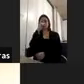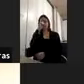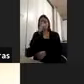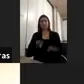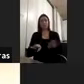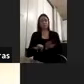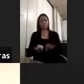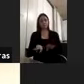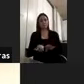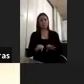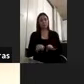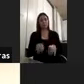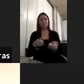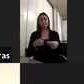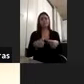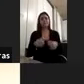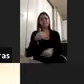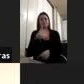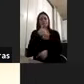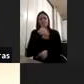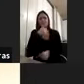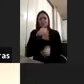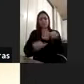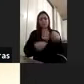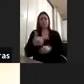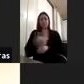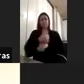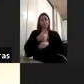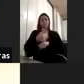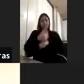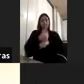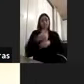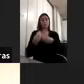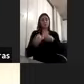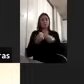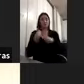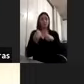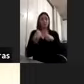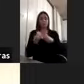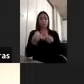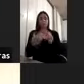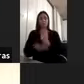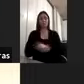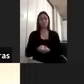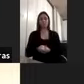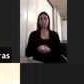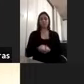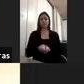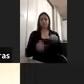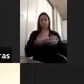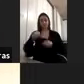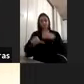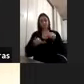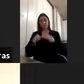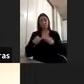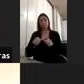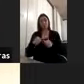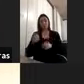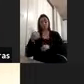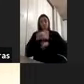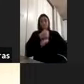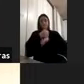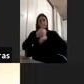porque, infelizmente, a Renault mudou a direção de forma muito drástica, sabe? Mudou a direção para querer